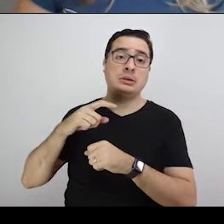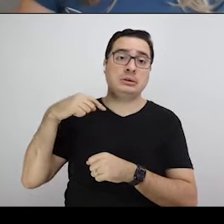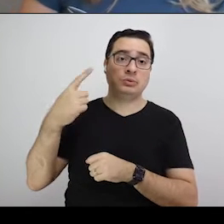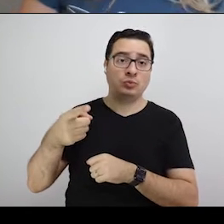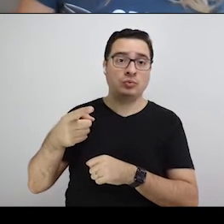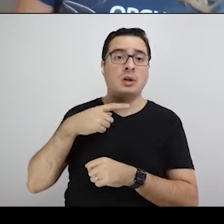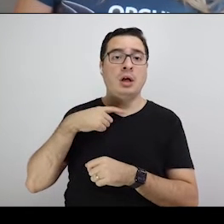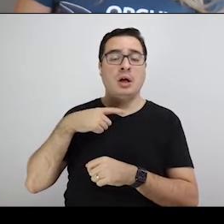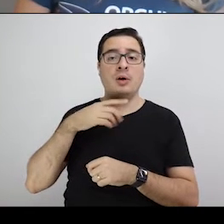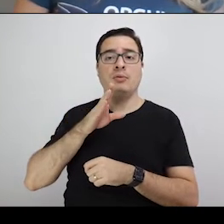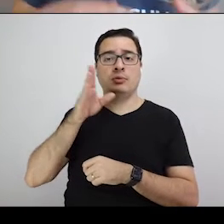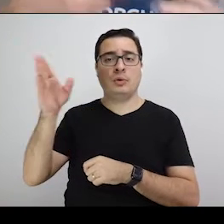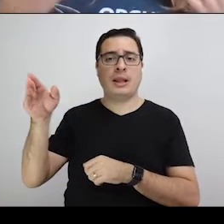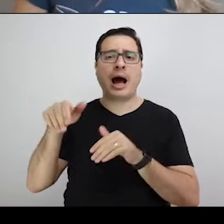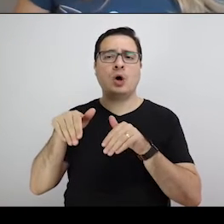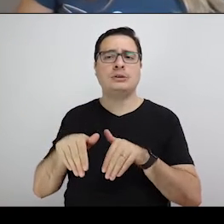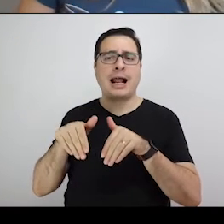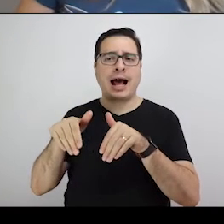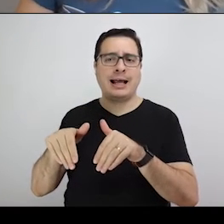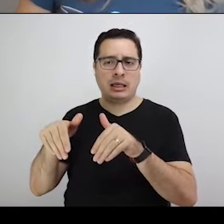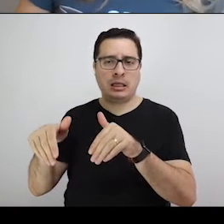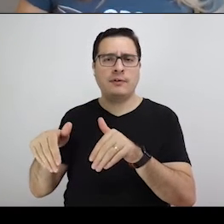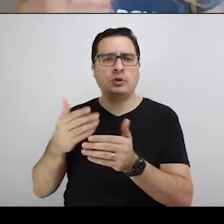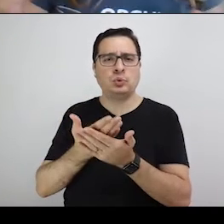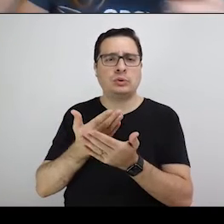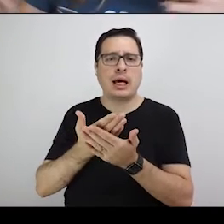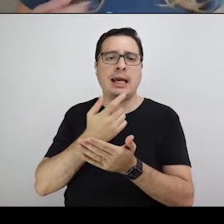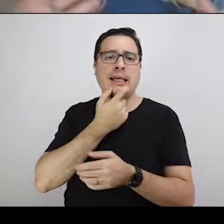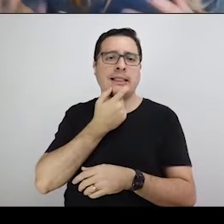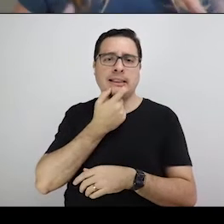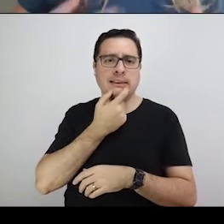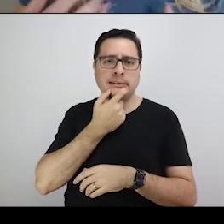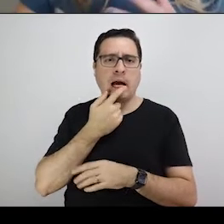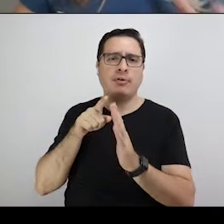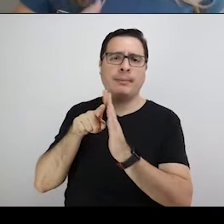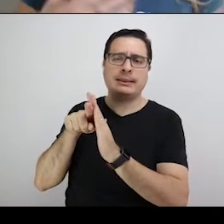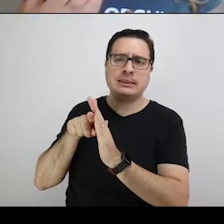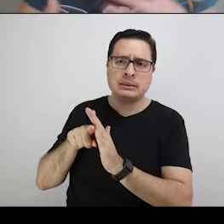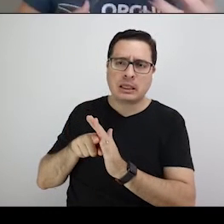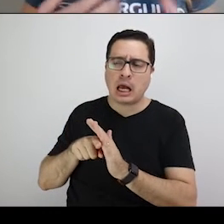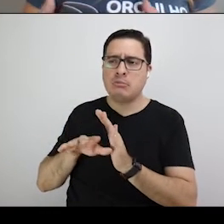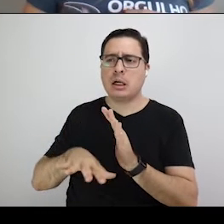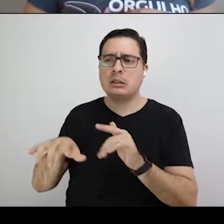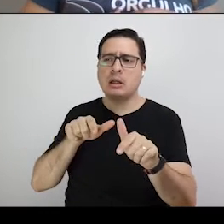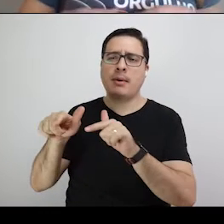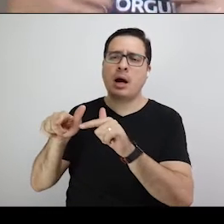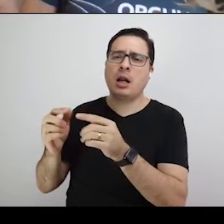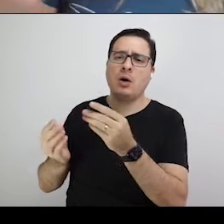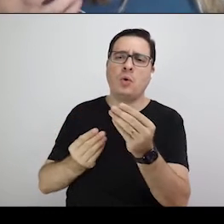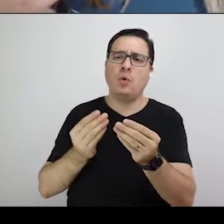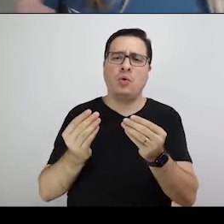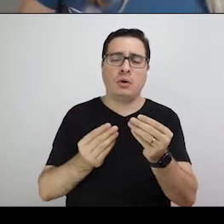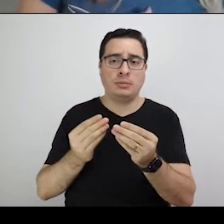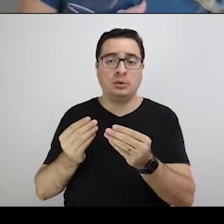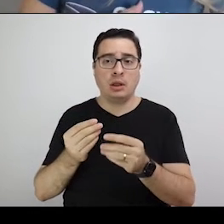na Austrália e fui estudar inglês, né, e fui pesquisar o mercado de trabalho, como que estava, e eu